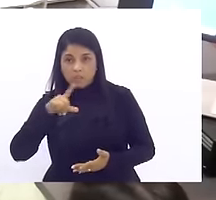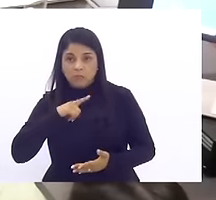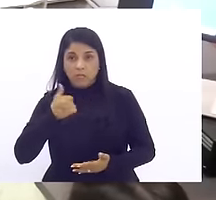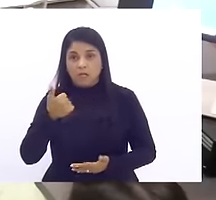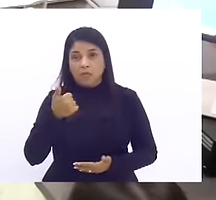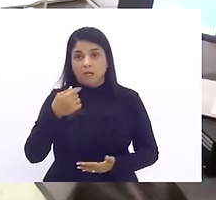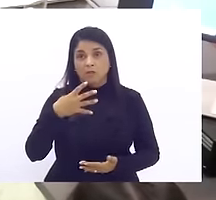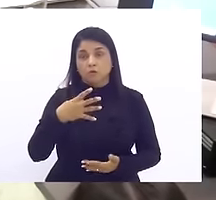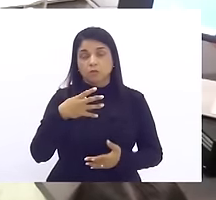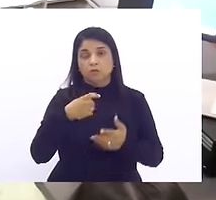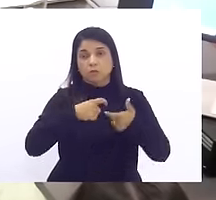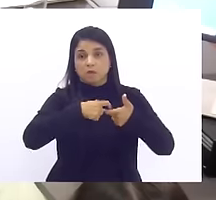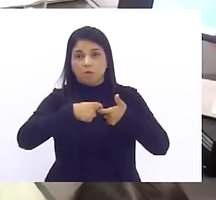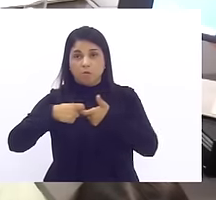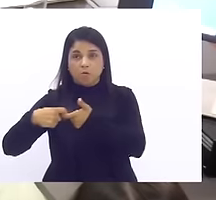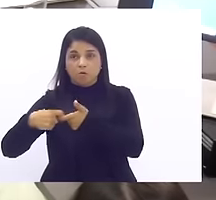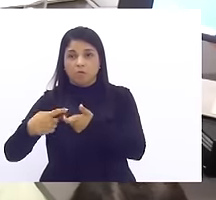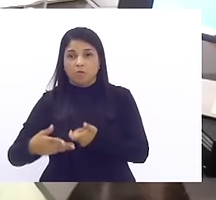14 reboques